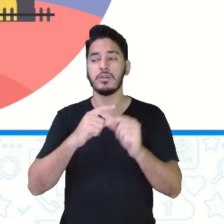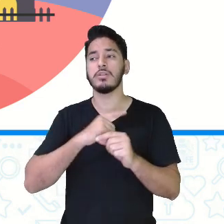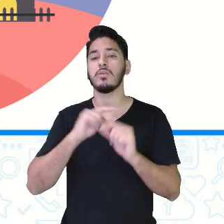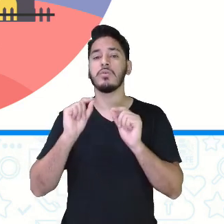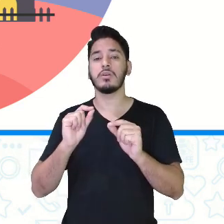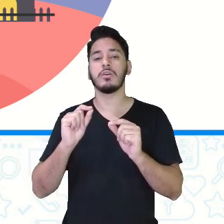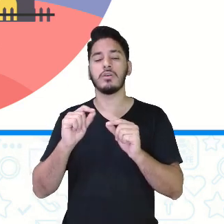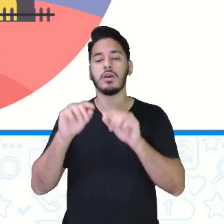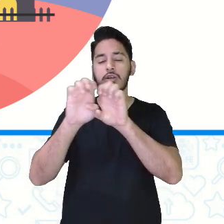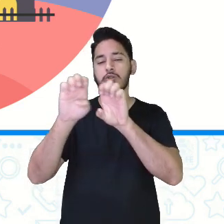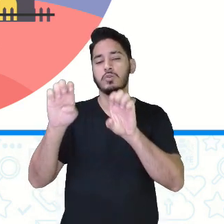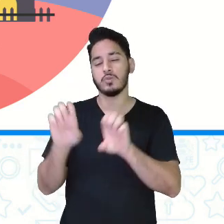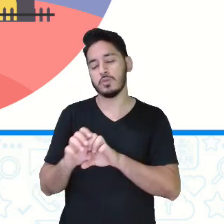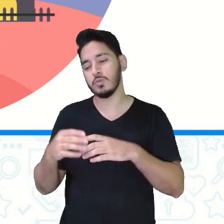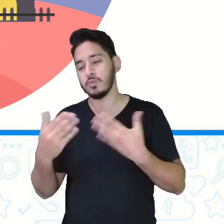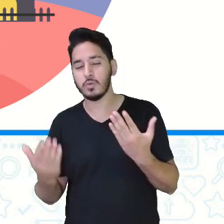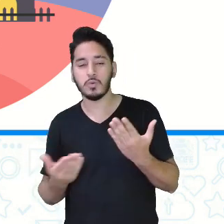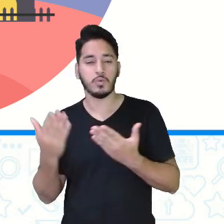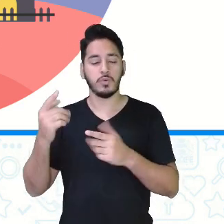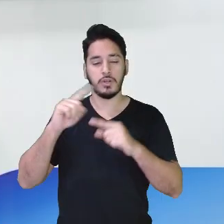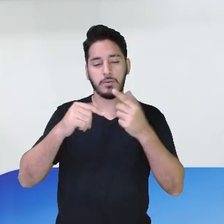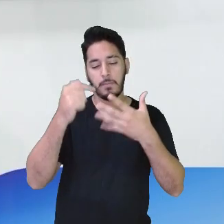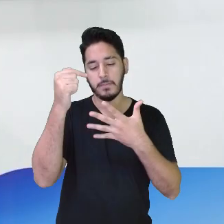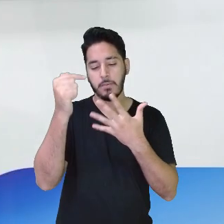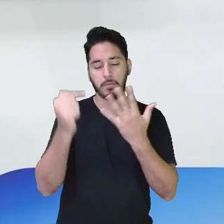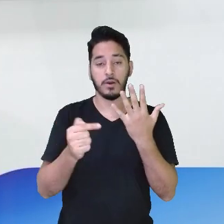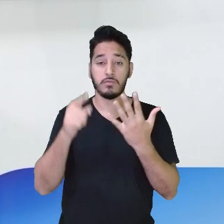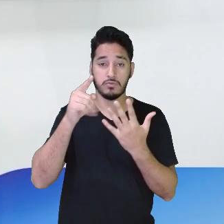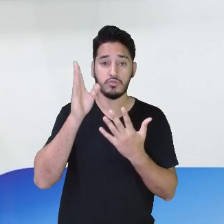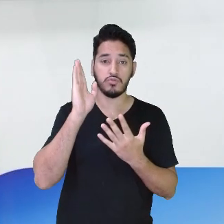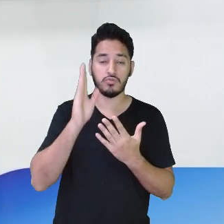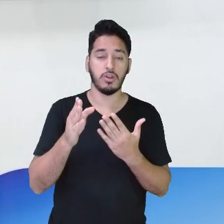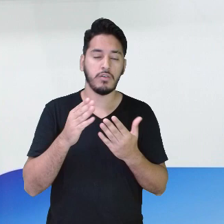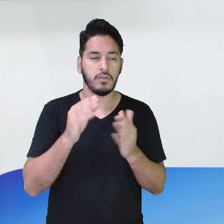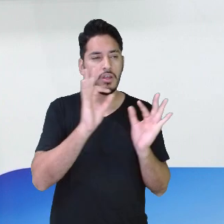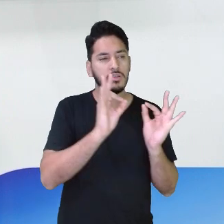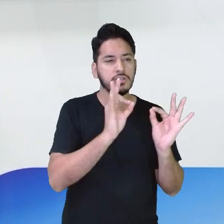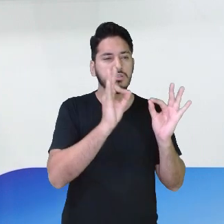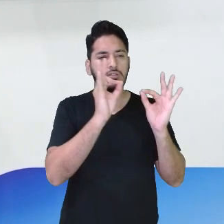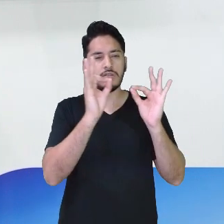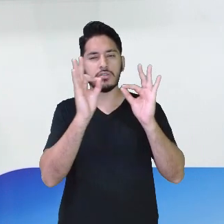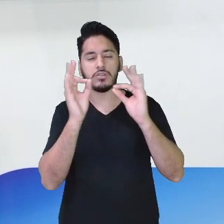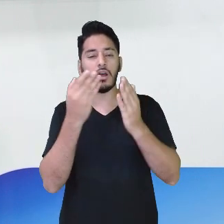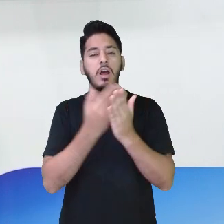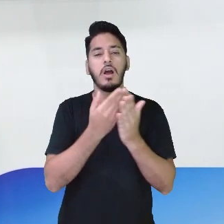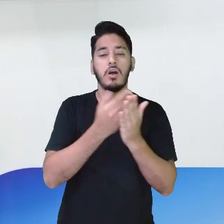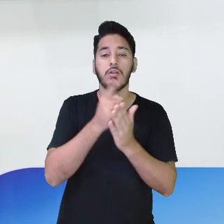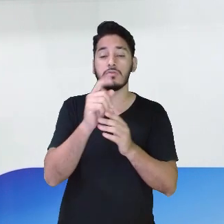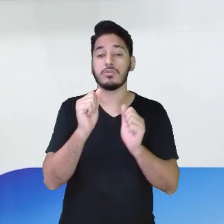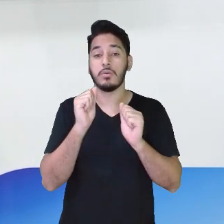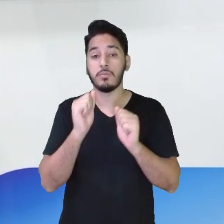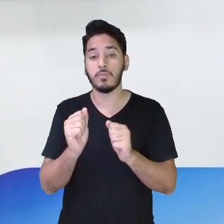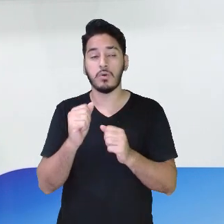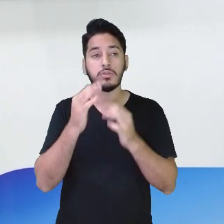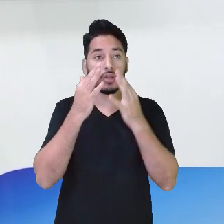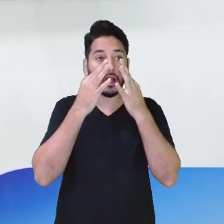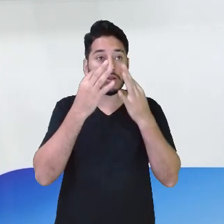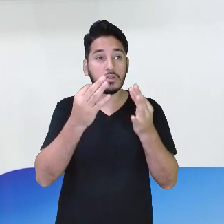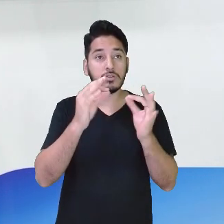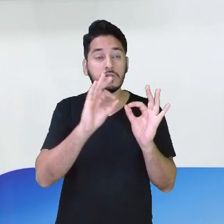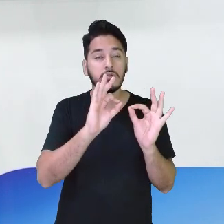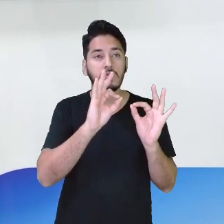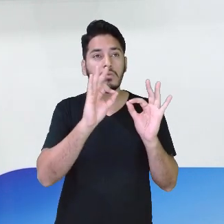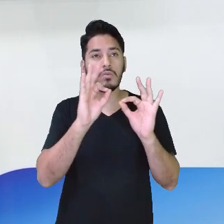a estrutura do conto, os elementos. Então, você que já vem assistindo às nossas aulas, você pode prestar atenção no conto